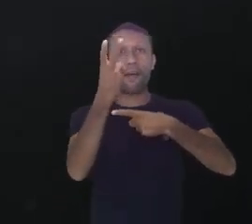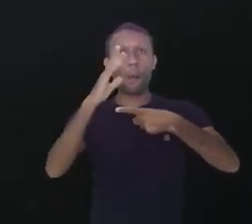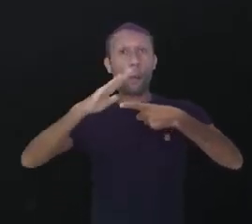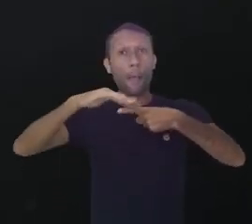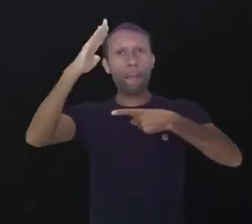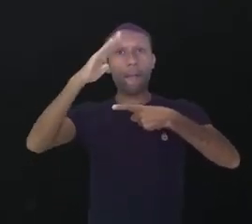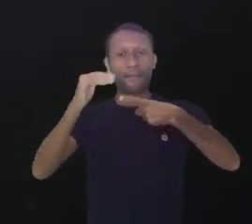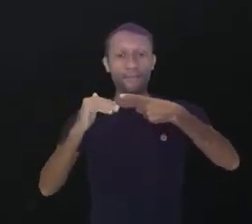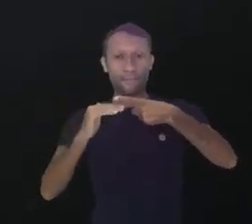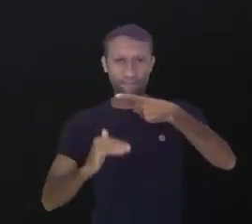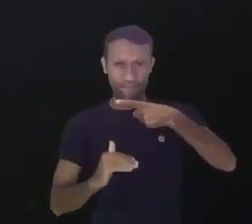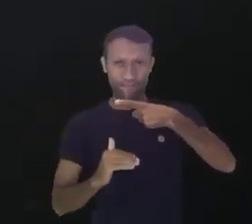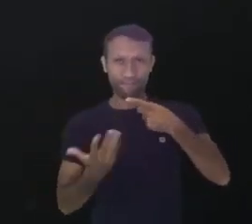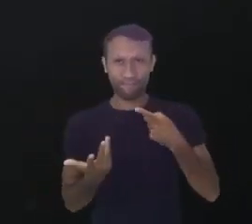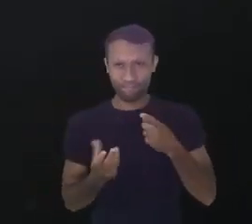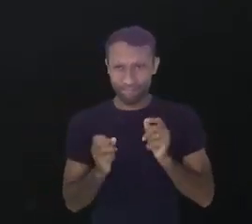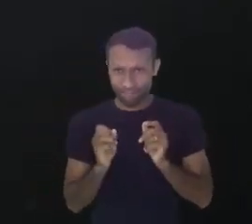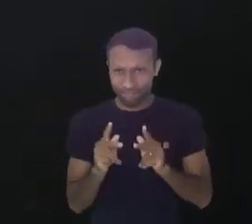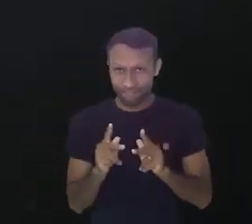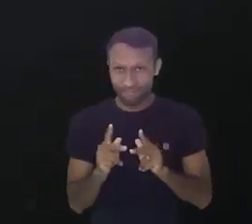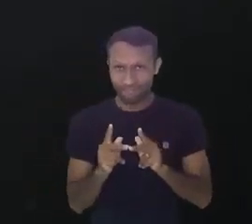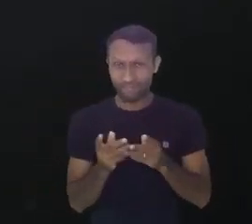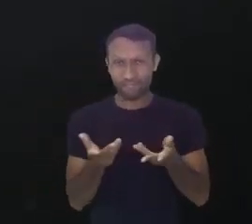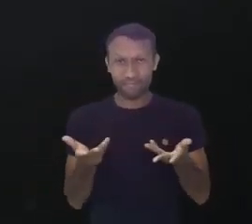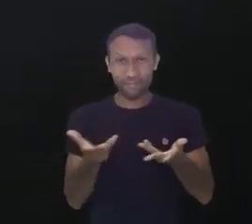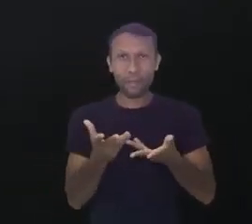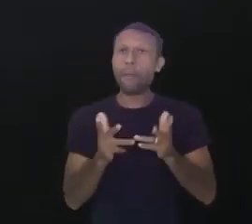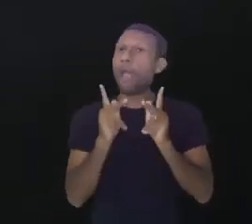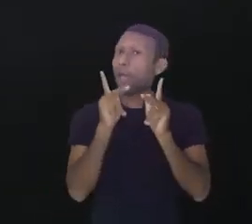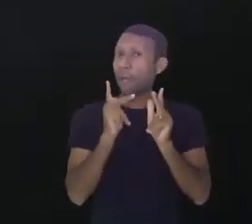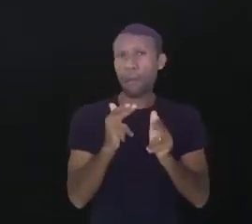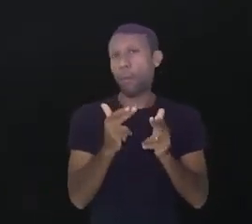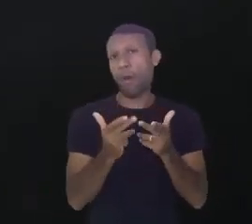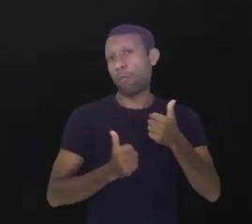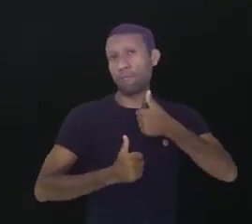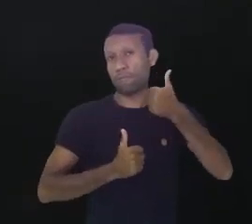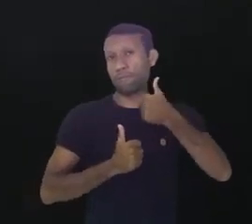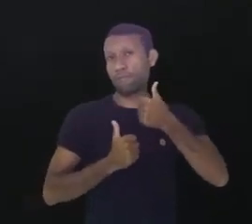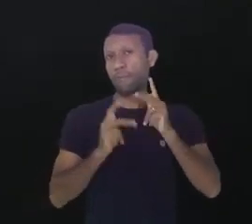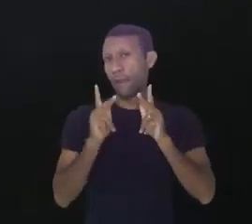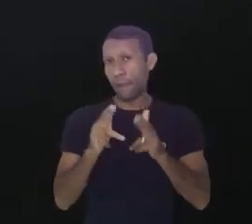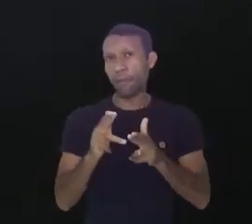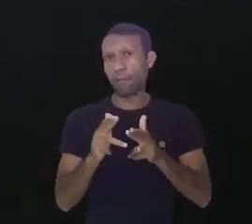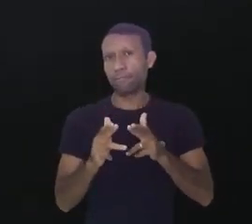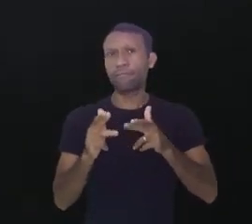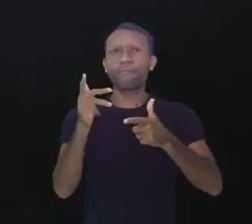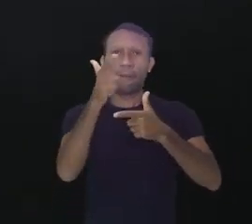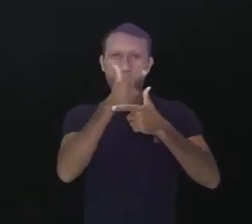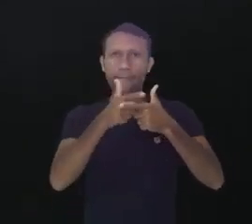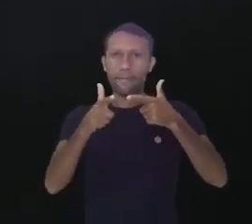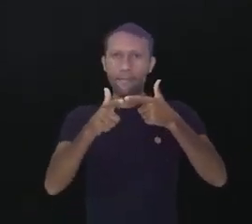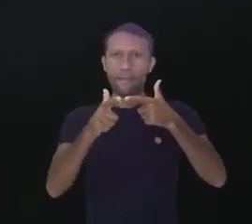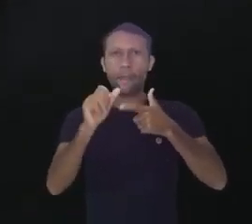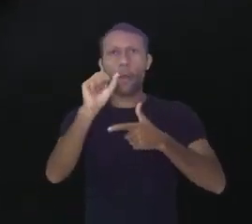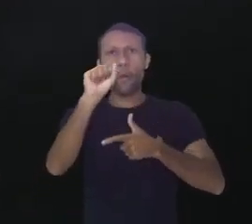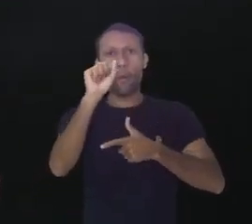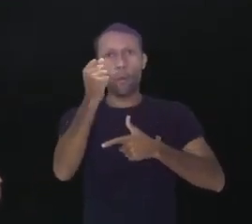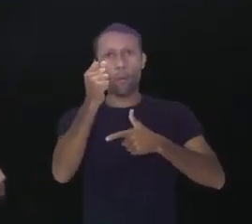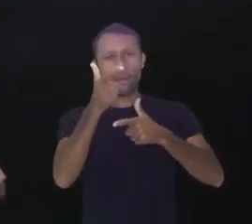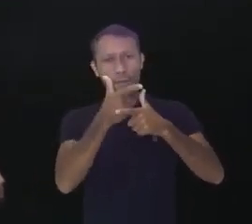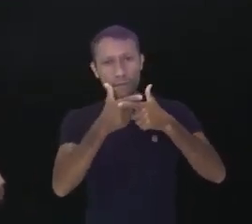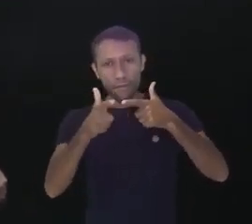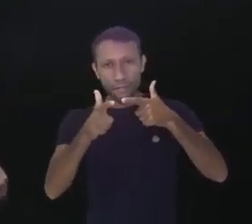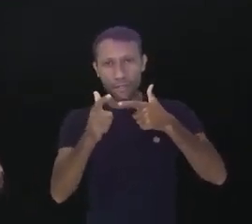é maior que o valor de baixo. Eu vou fazer a mesma coisa, tá? Eu vou dividir 8